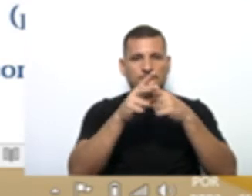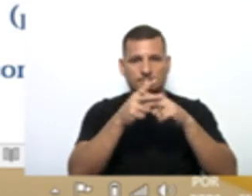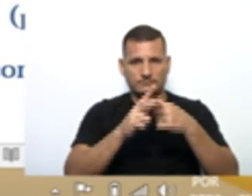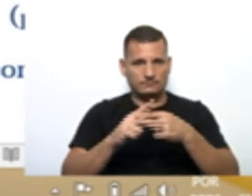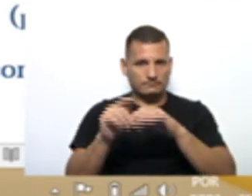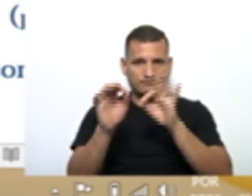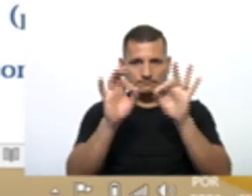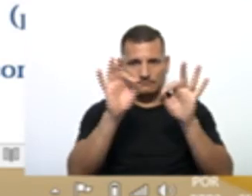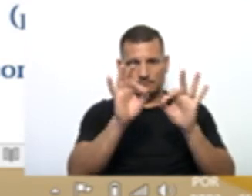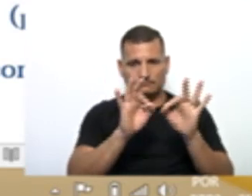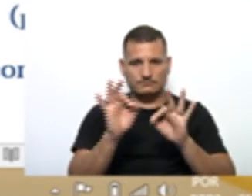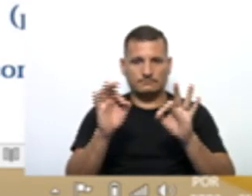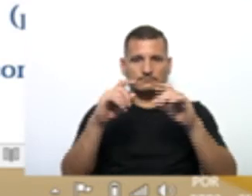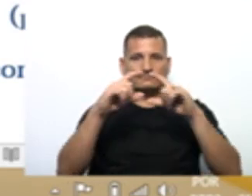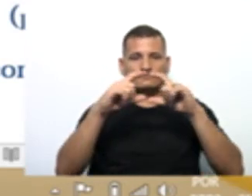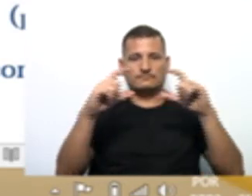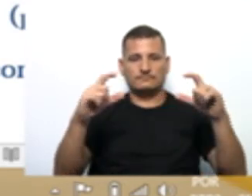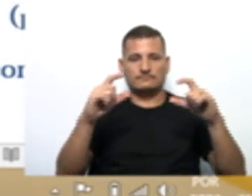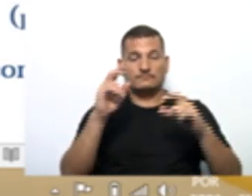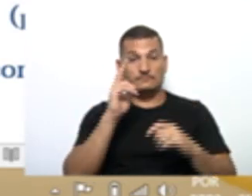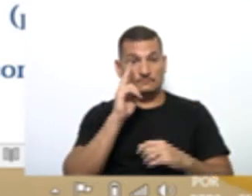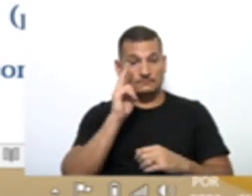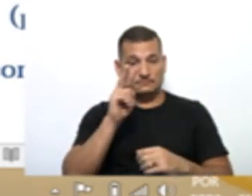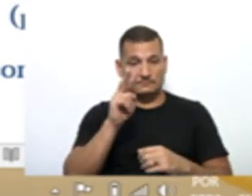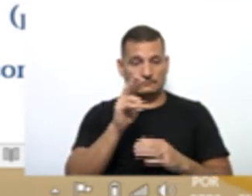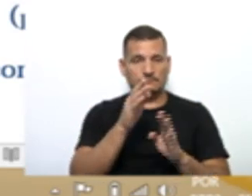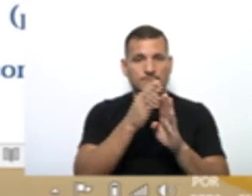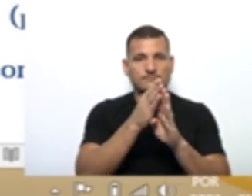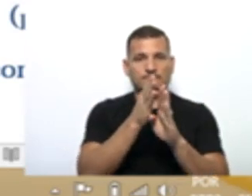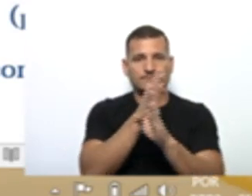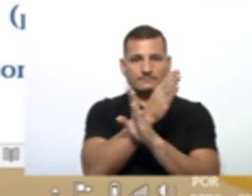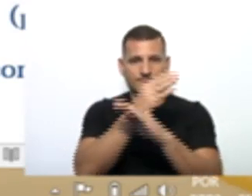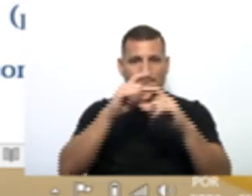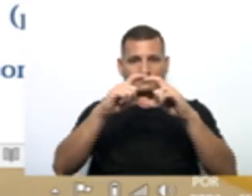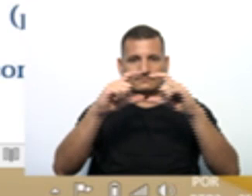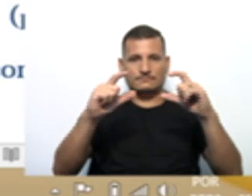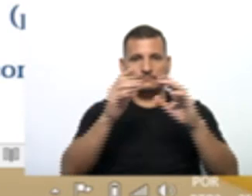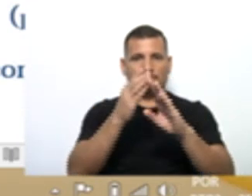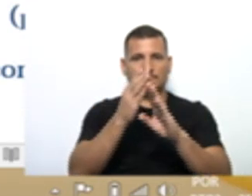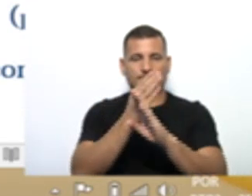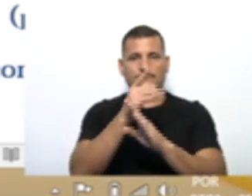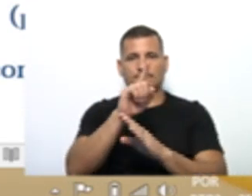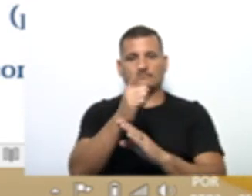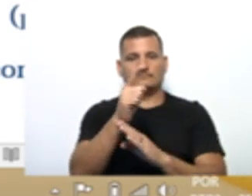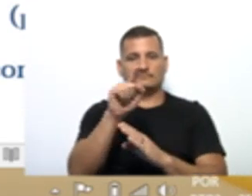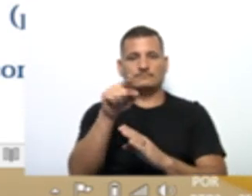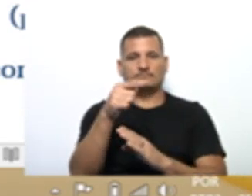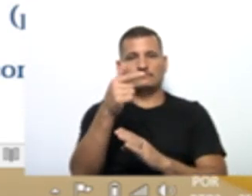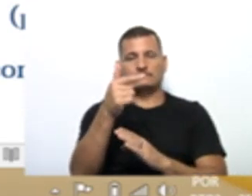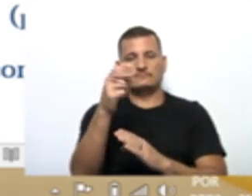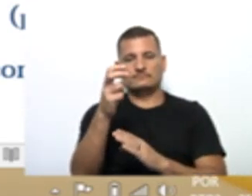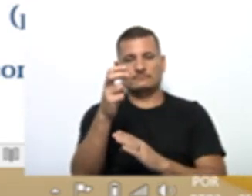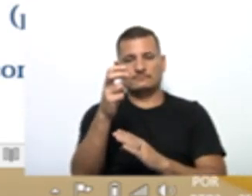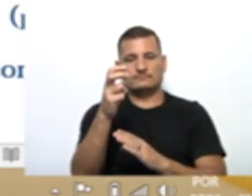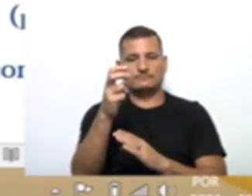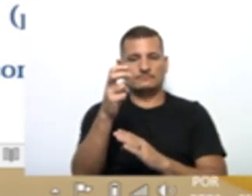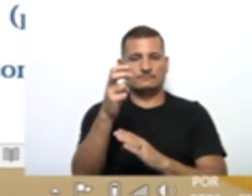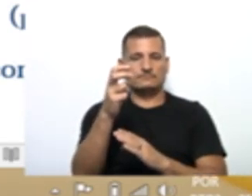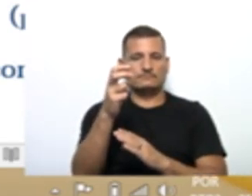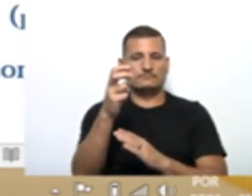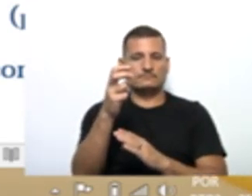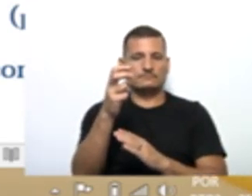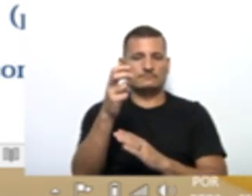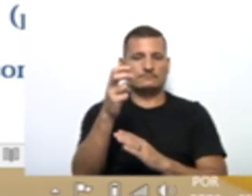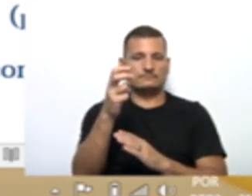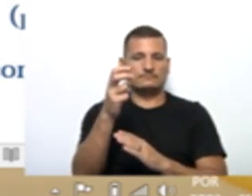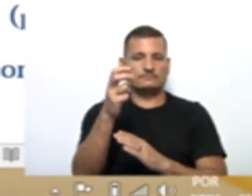parágrafo, vejam, o recuo de 1,25 para o parágrafo, o espaçamento